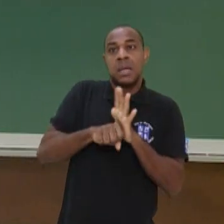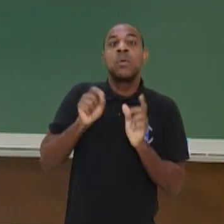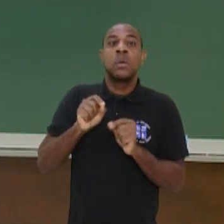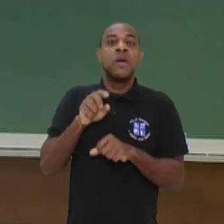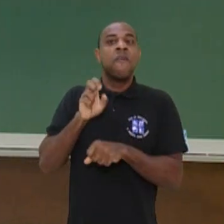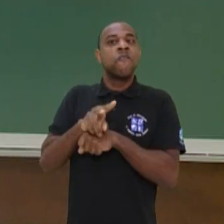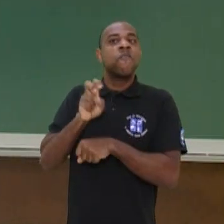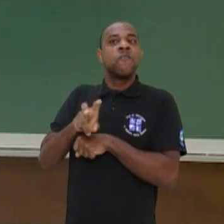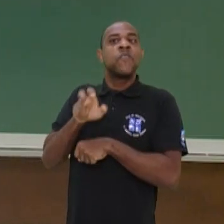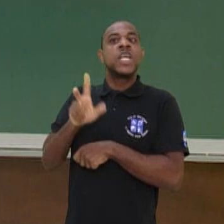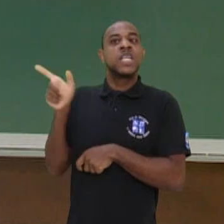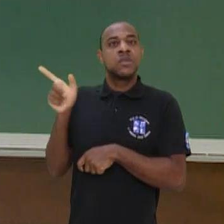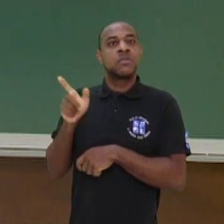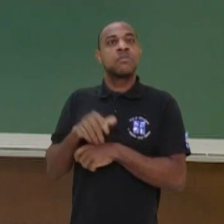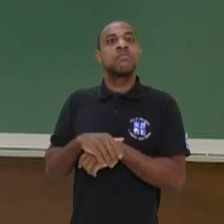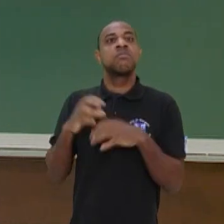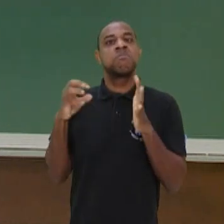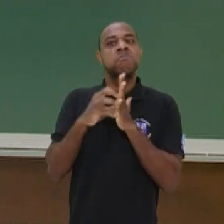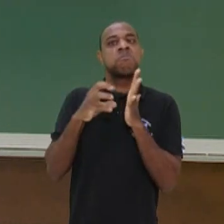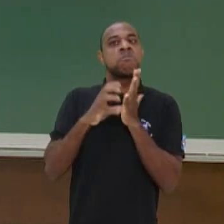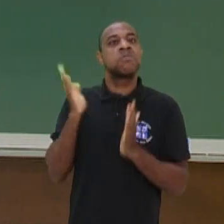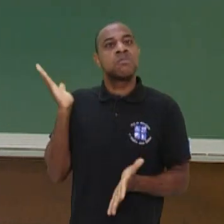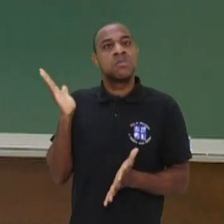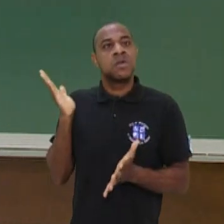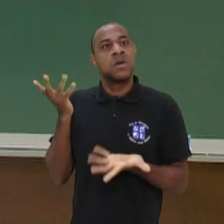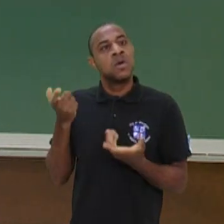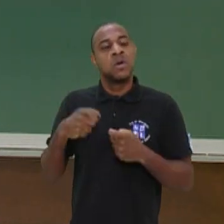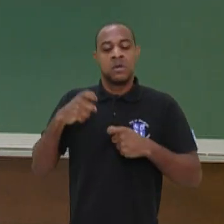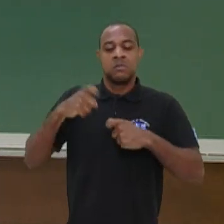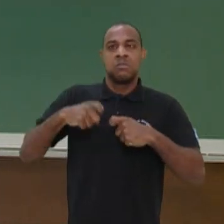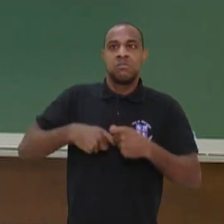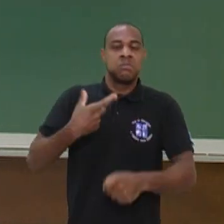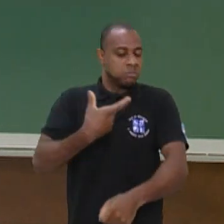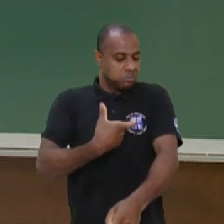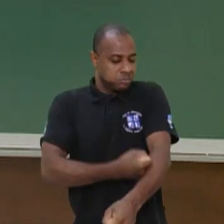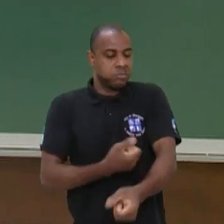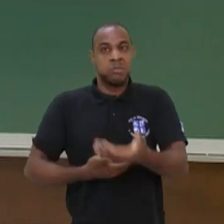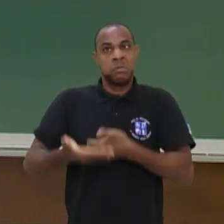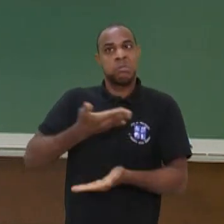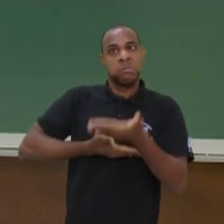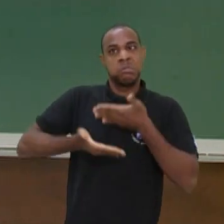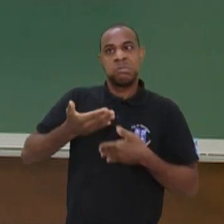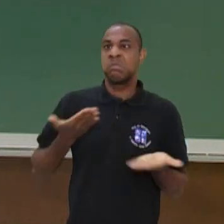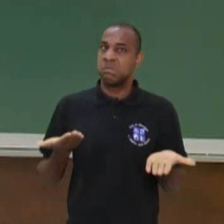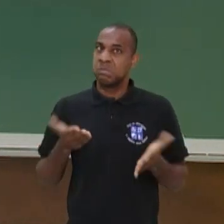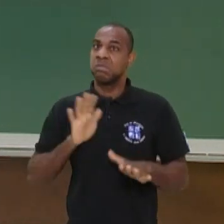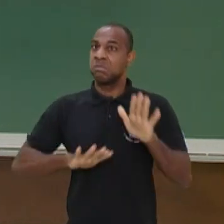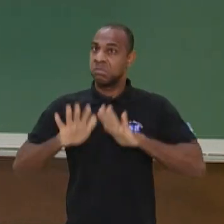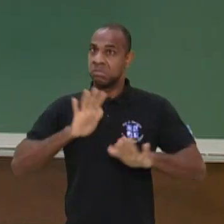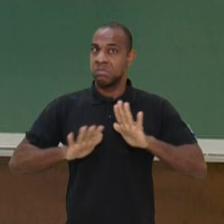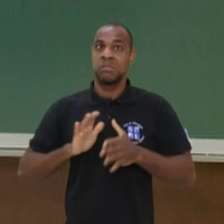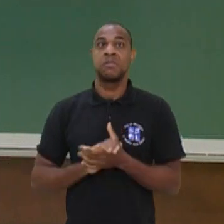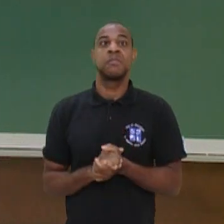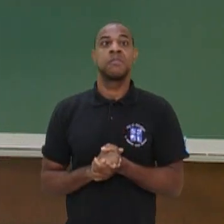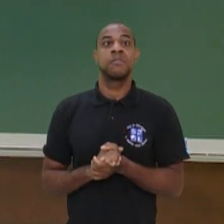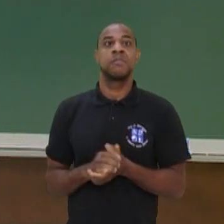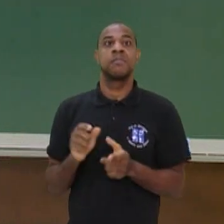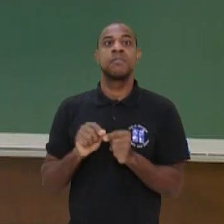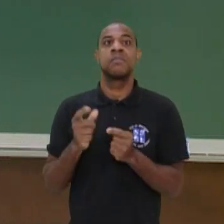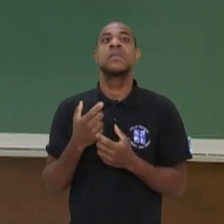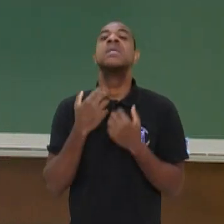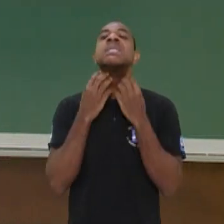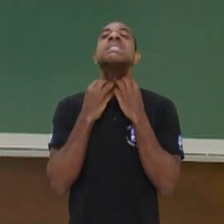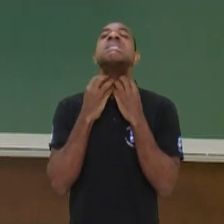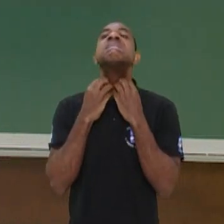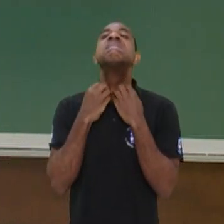por meio do contato sexual, seringas compartilhadas, né, com um contato sanguíneo ali, né? Garganta